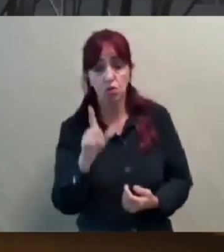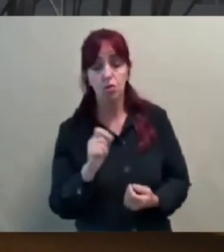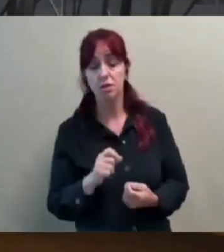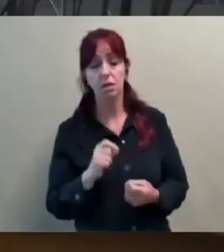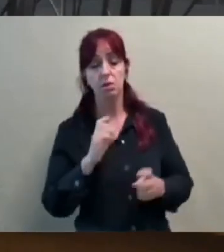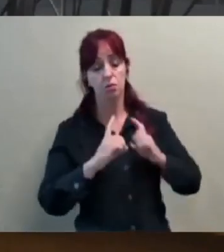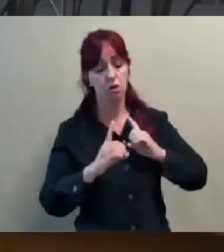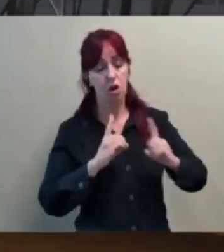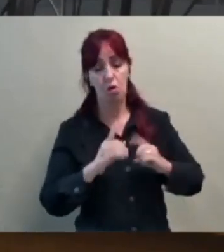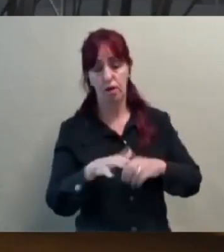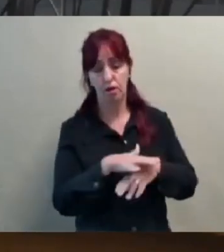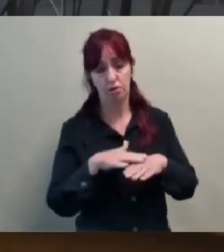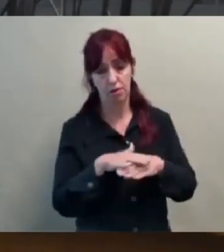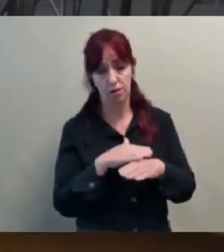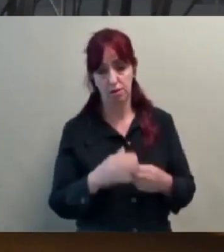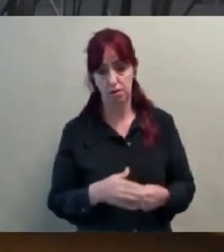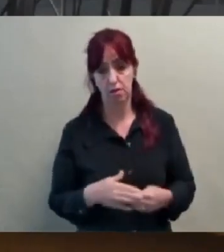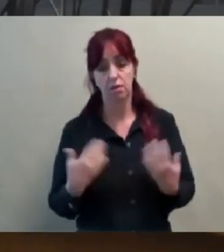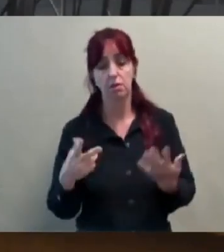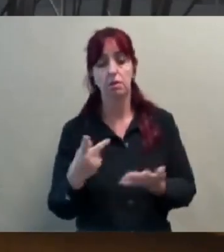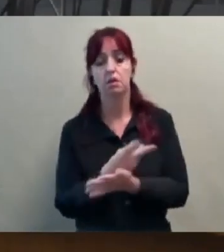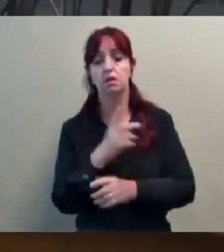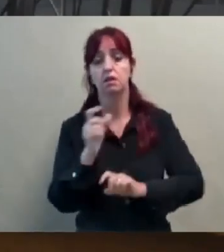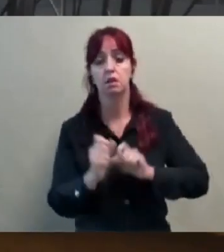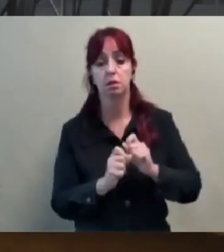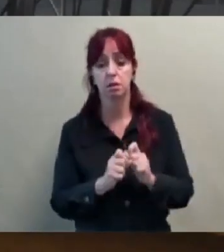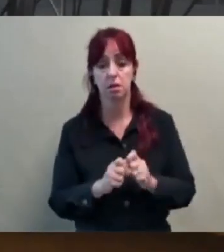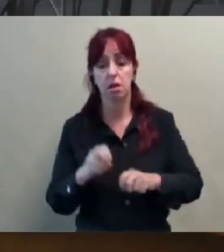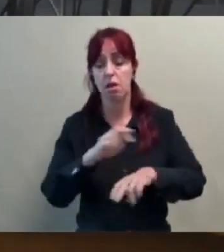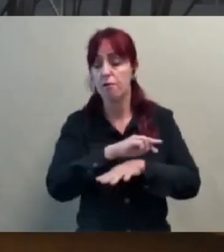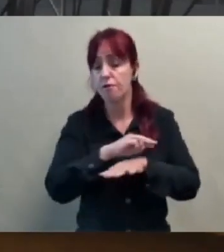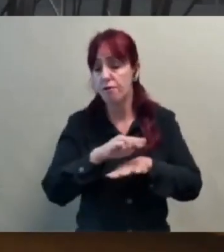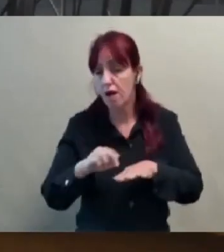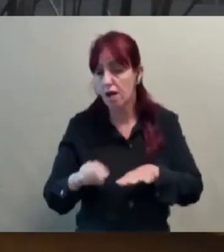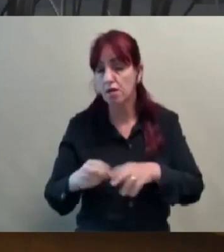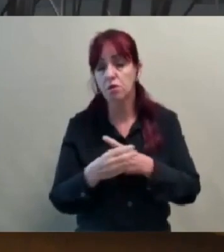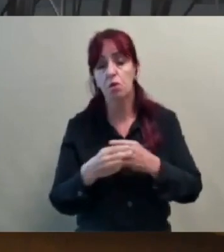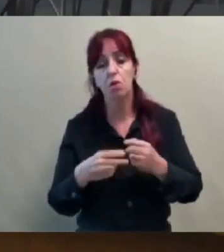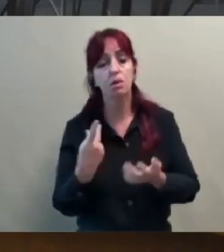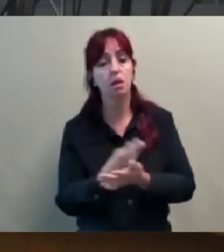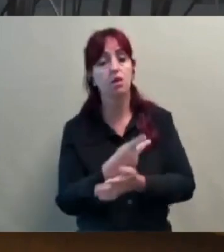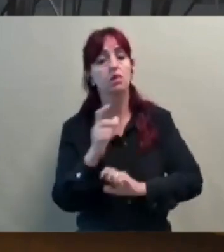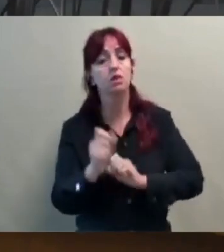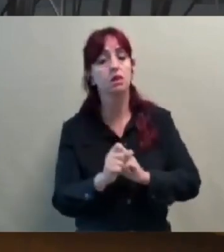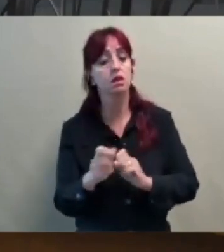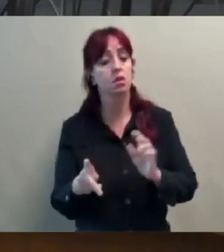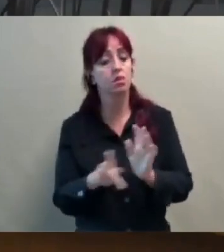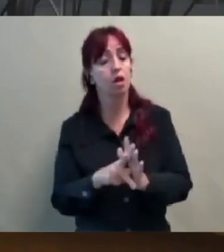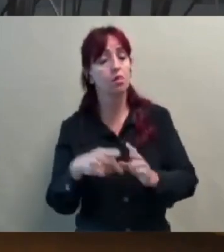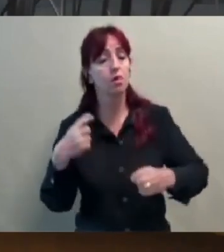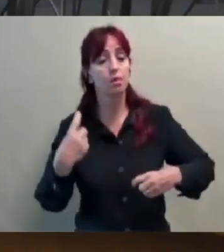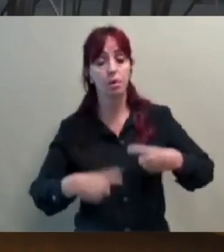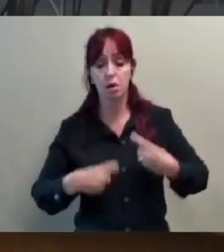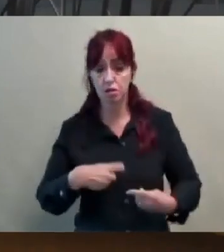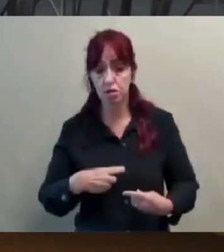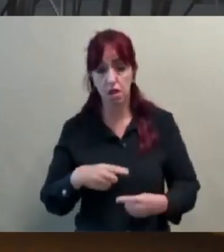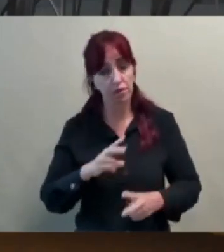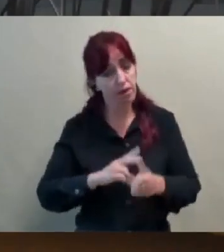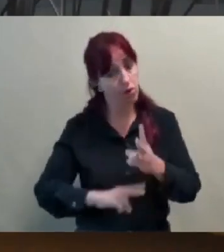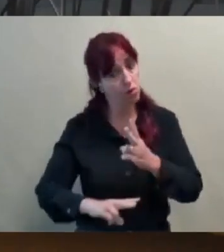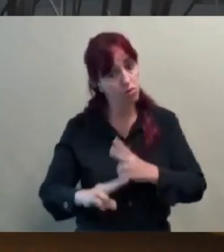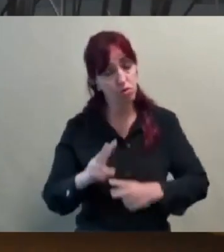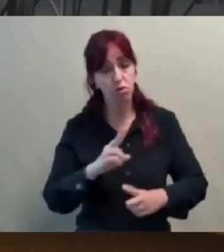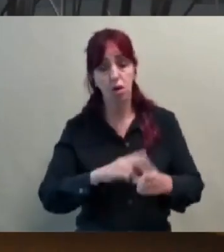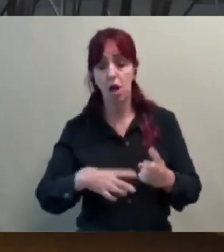Então, o que acontece? Muitas das coisas que estão sendo feitas são políticas e vão continuar sendo feitas de